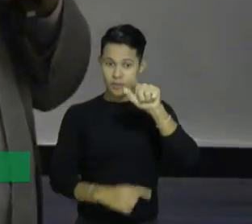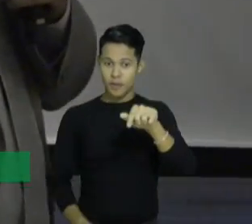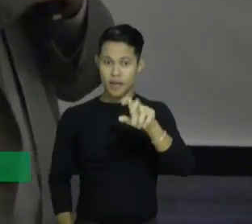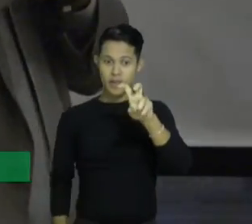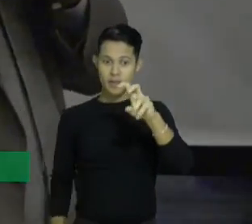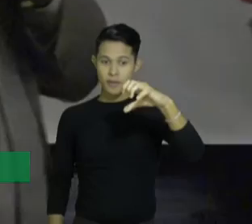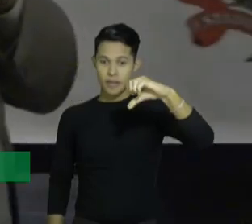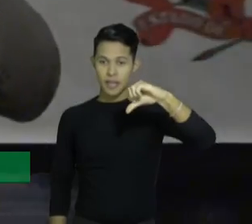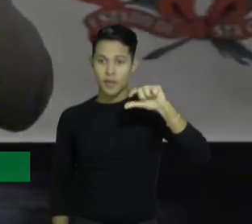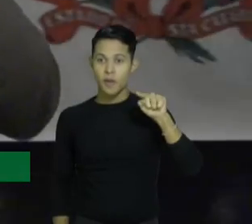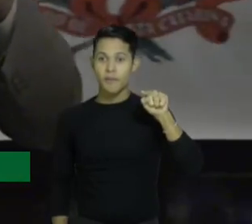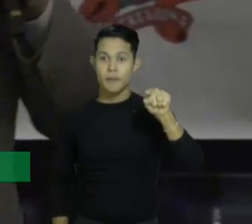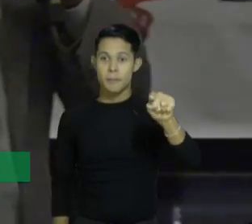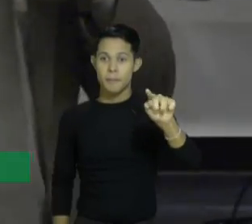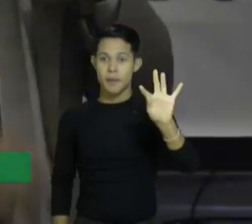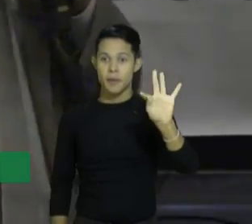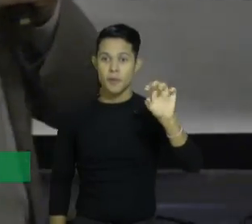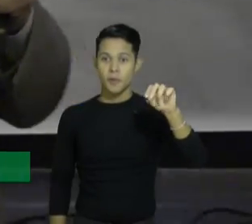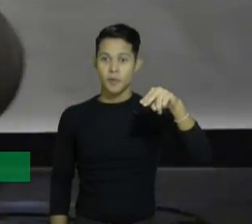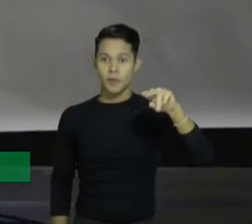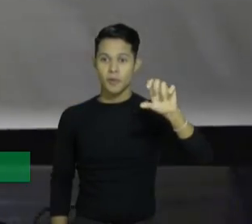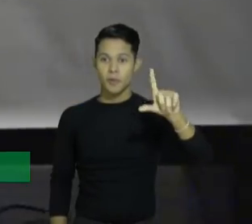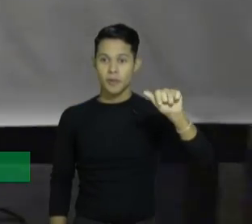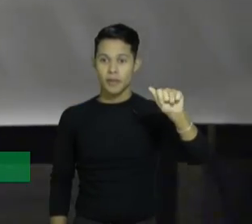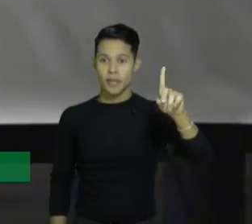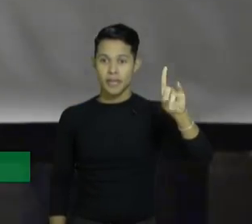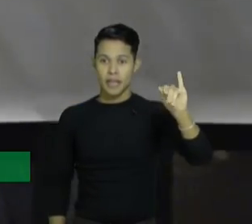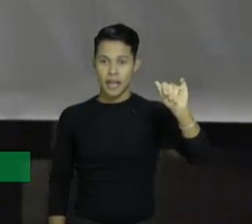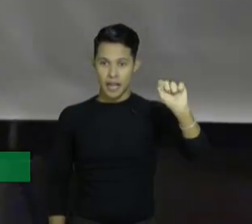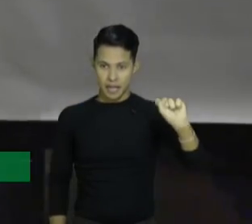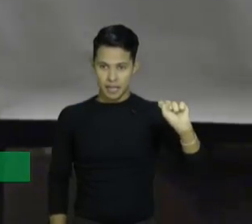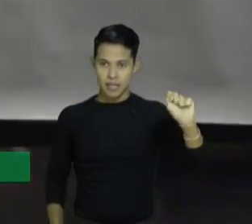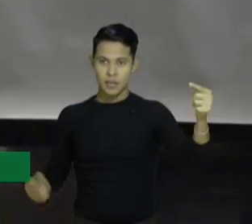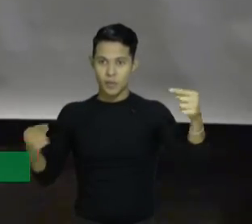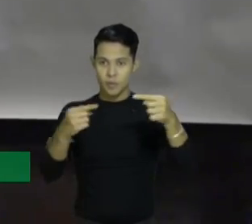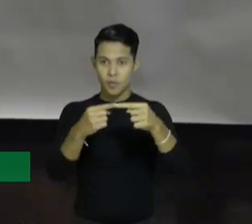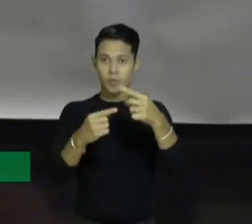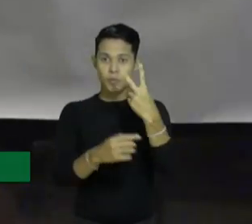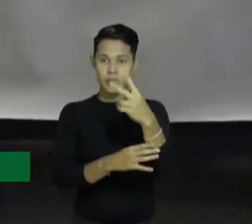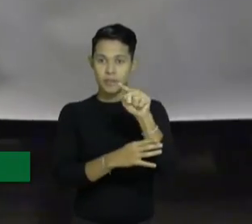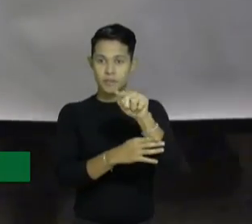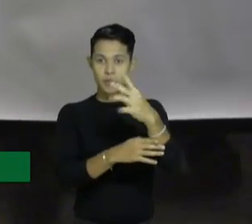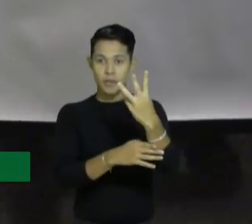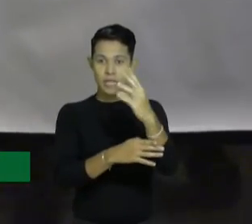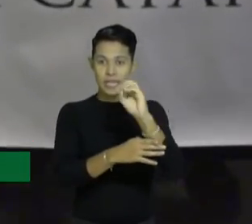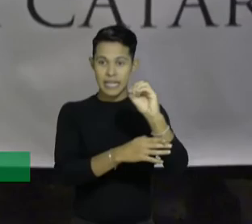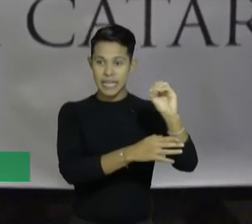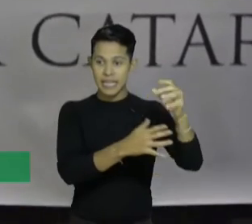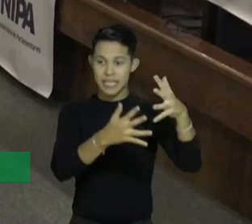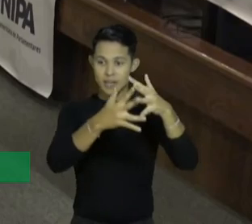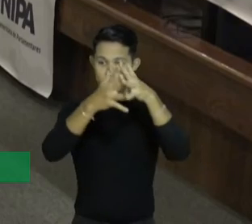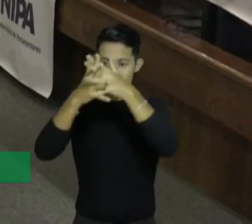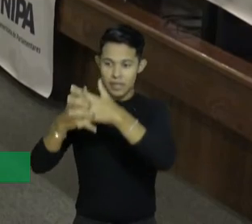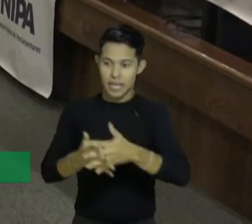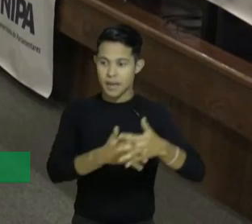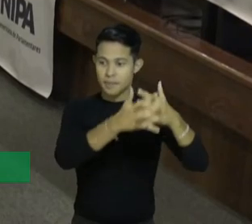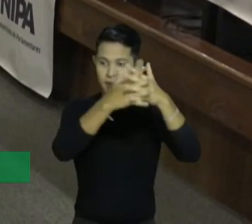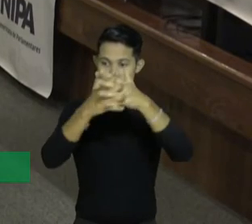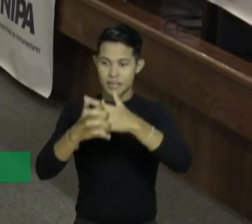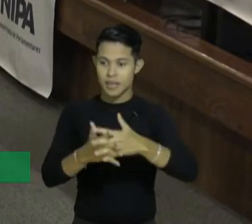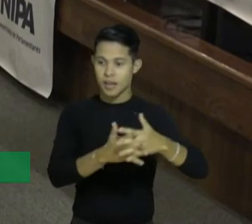são 2300 carretas por mês 2300